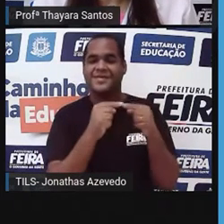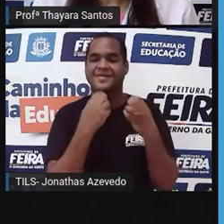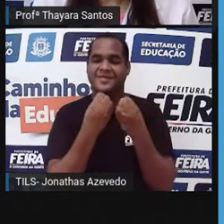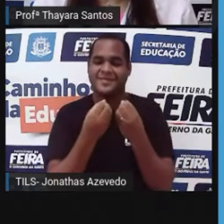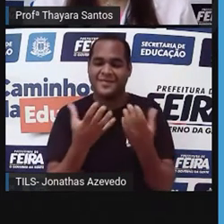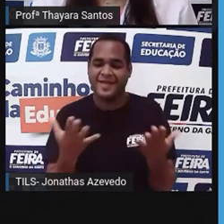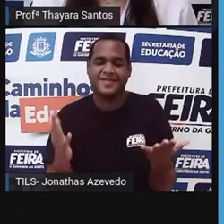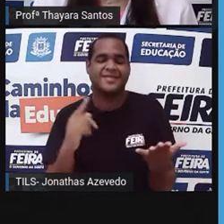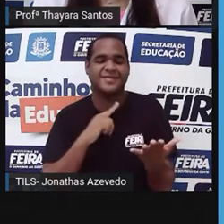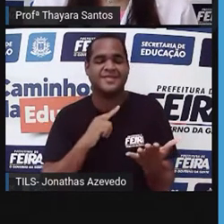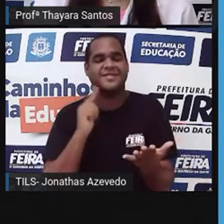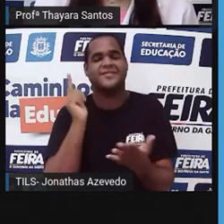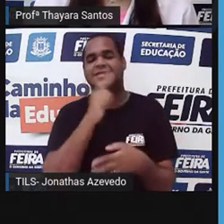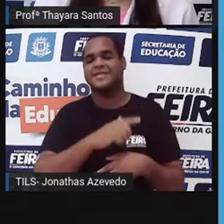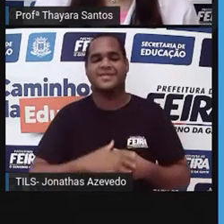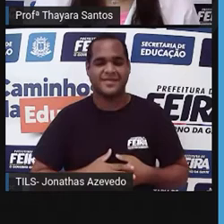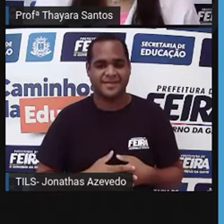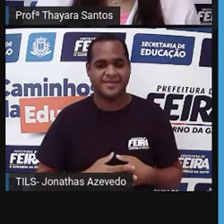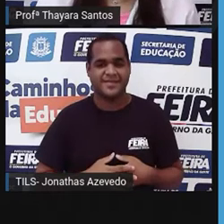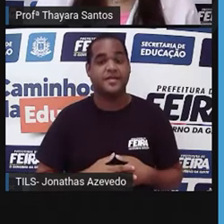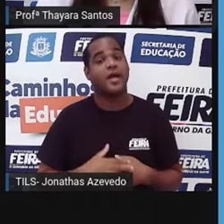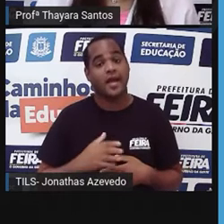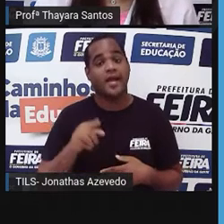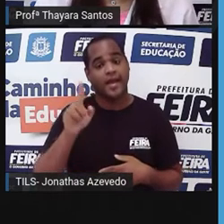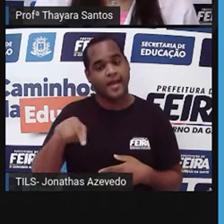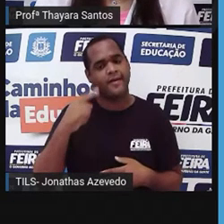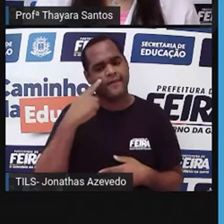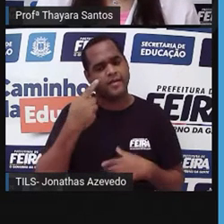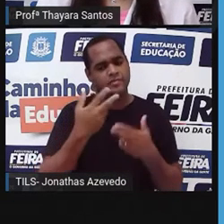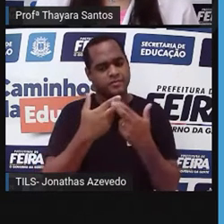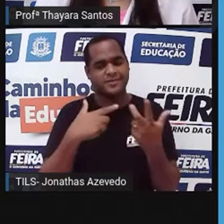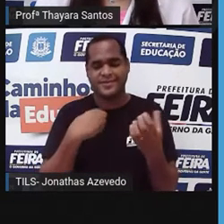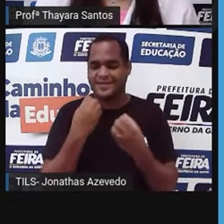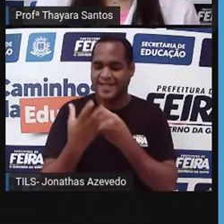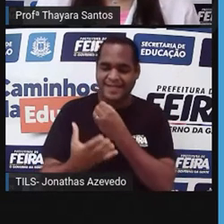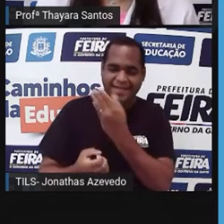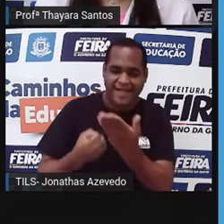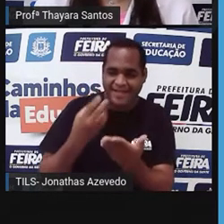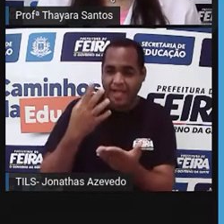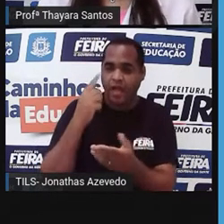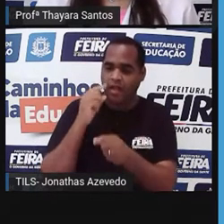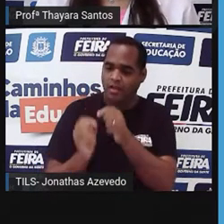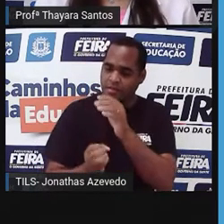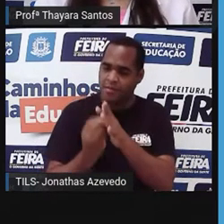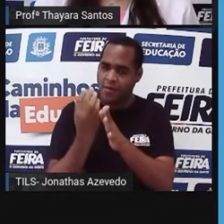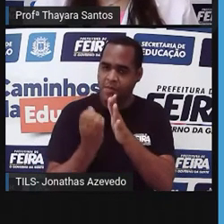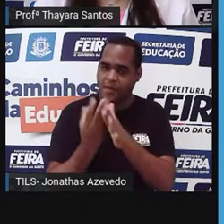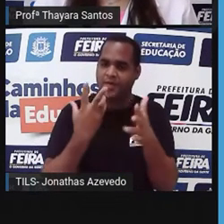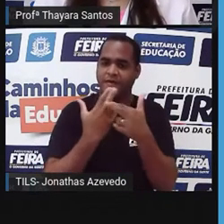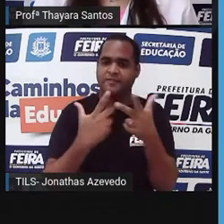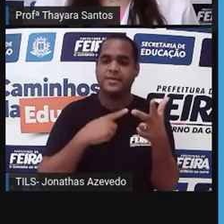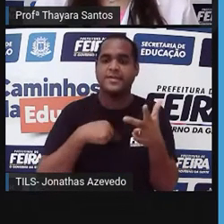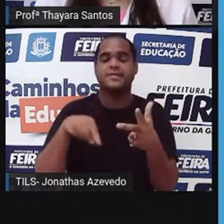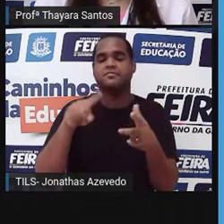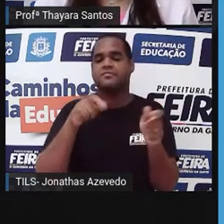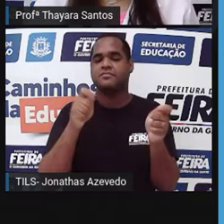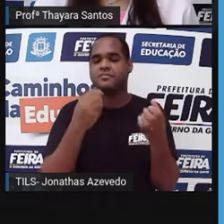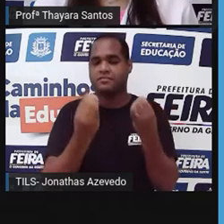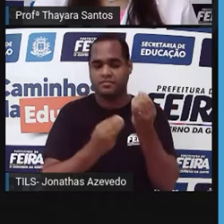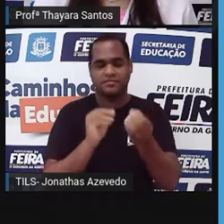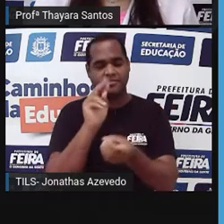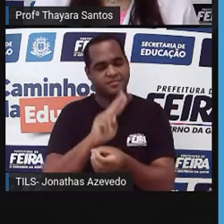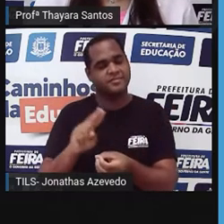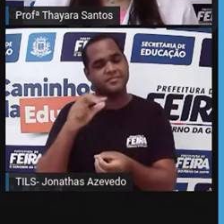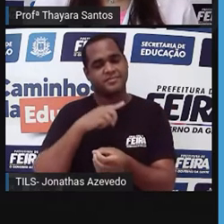beneficiando deles. Então, isso é que são os serviços ecossistêmicos. Então, a natureza produz recursos e a gente acaba